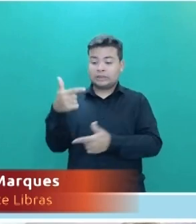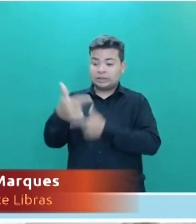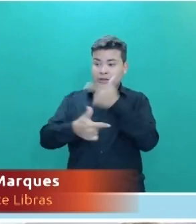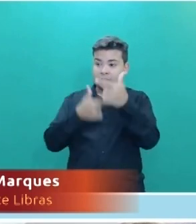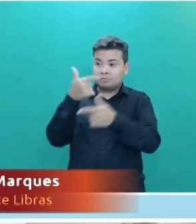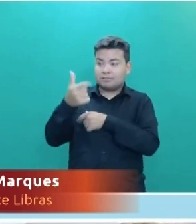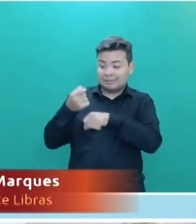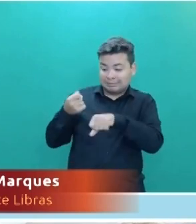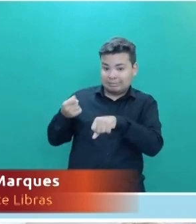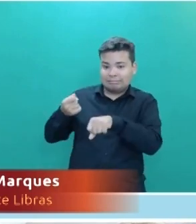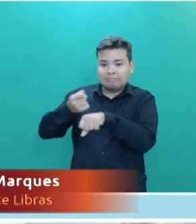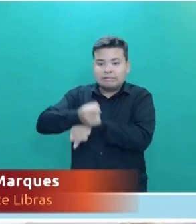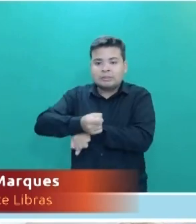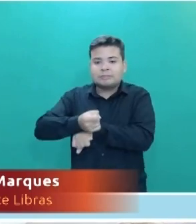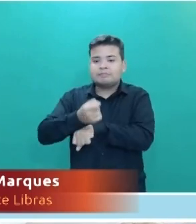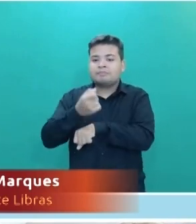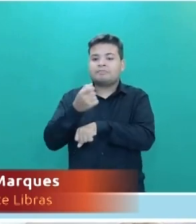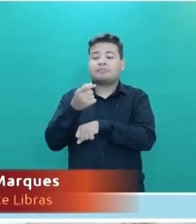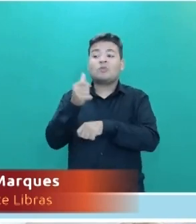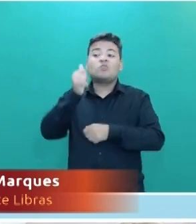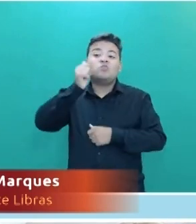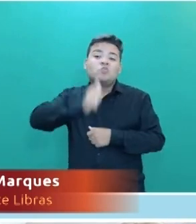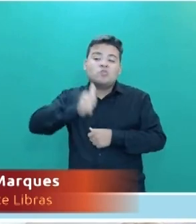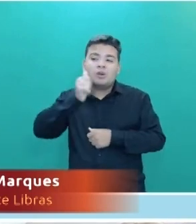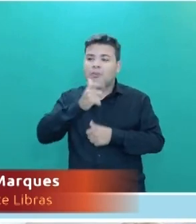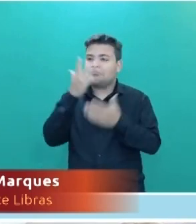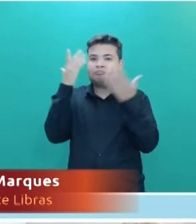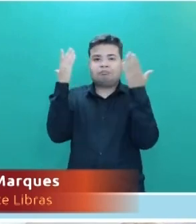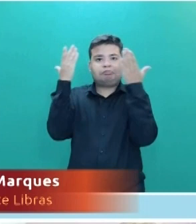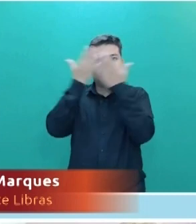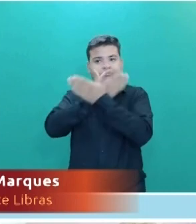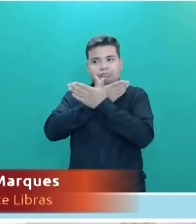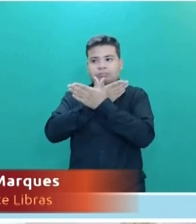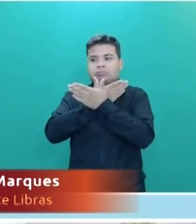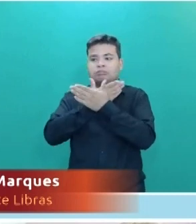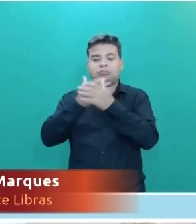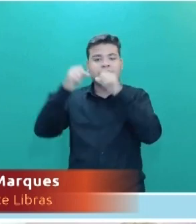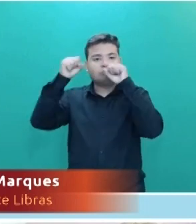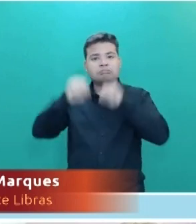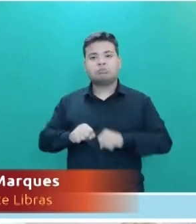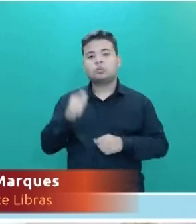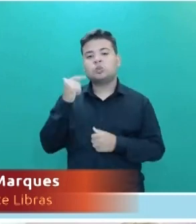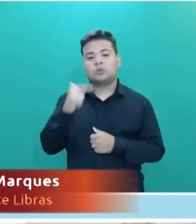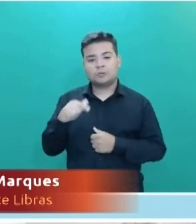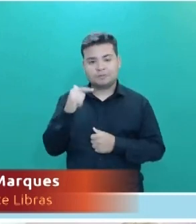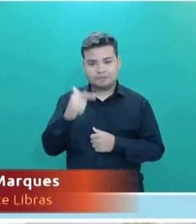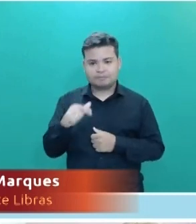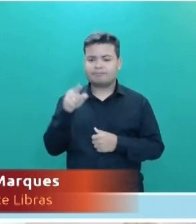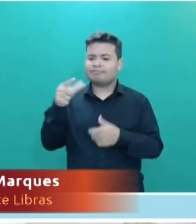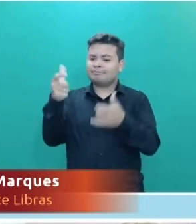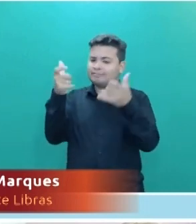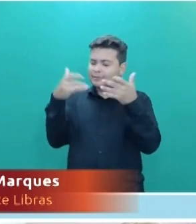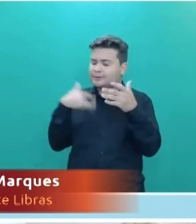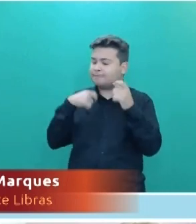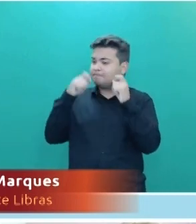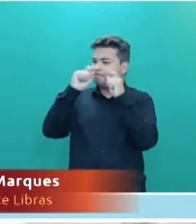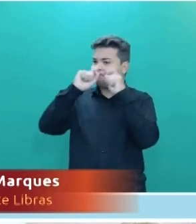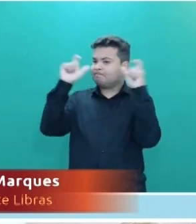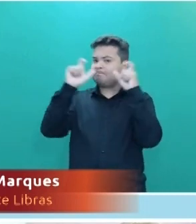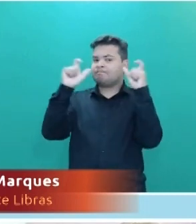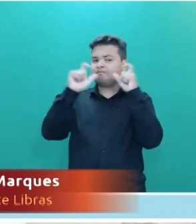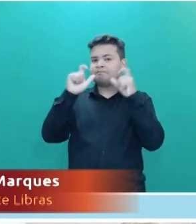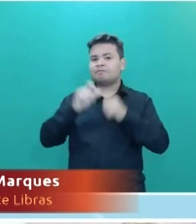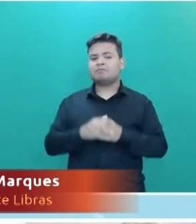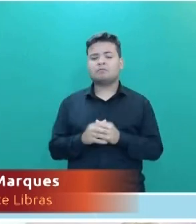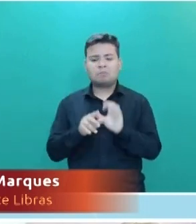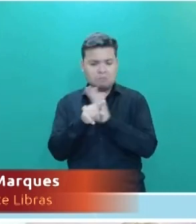escravo das mulheres. Queria que você falasse disso porque isso me chamou muito a atenção. Isso acontece porque